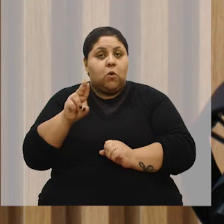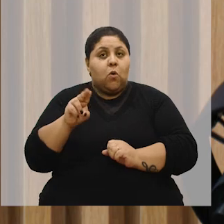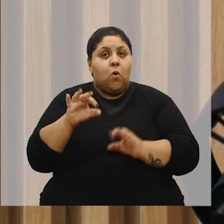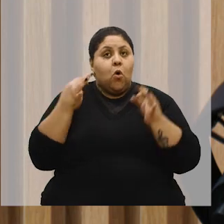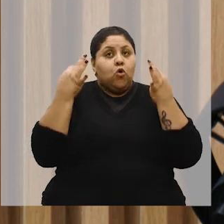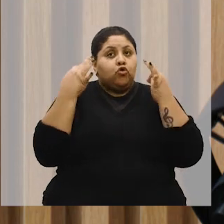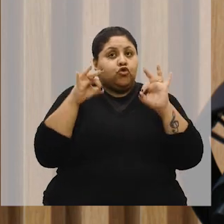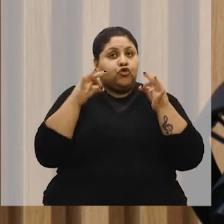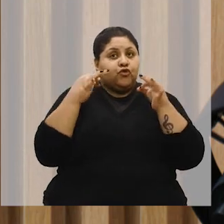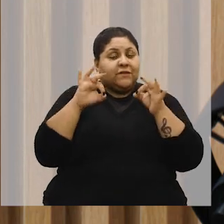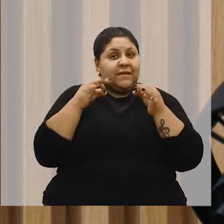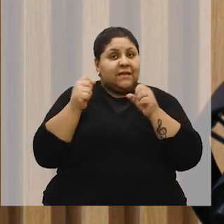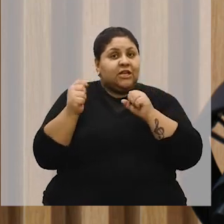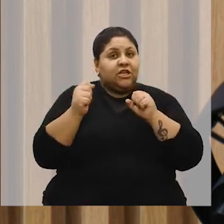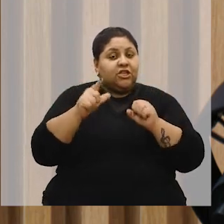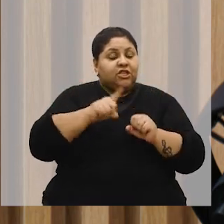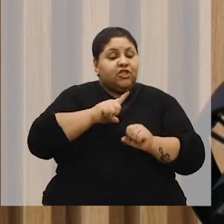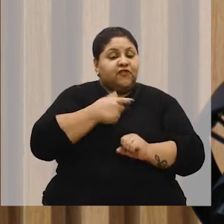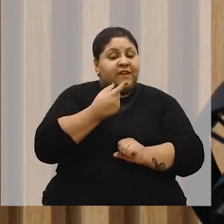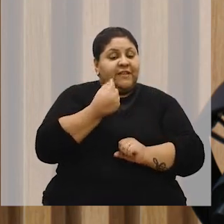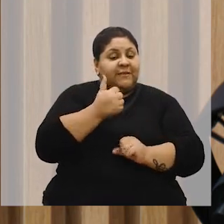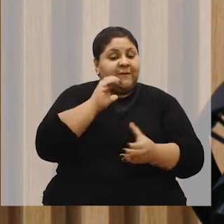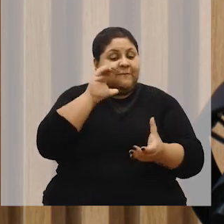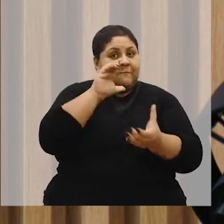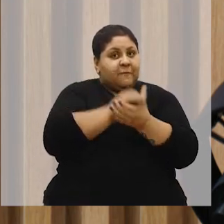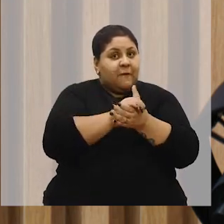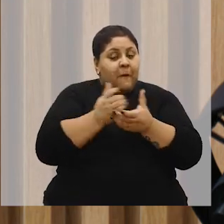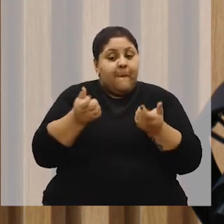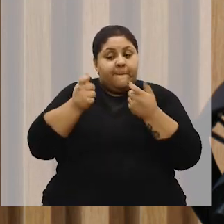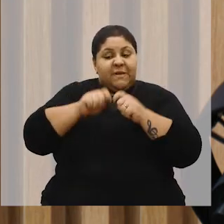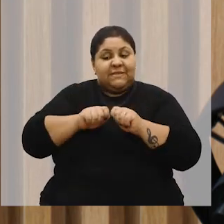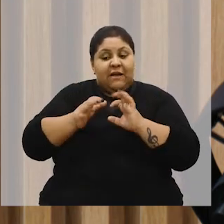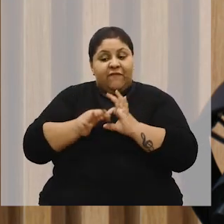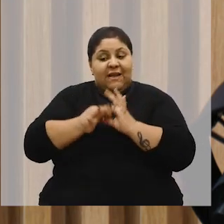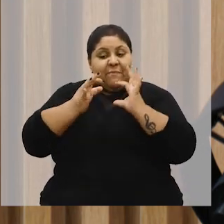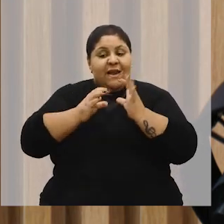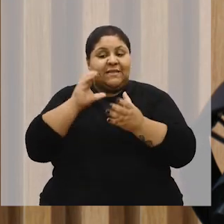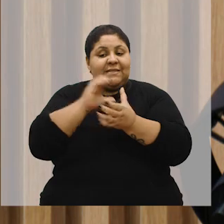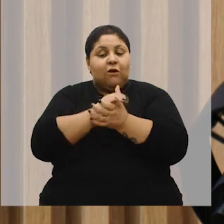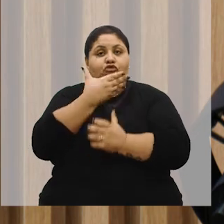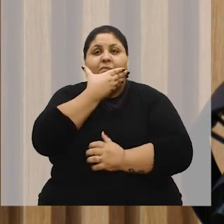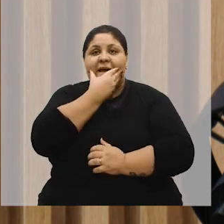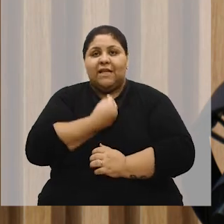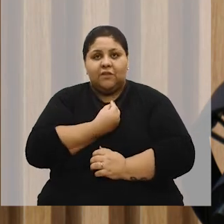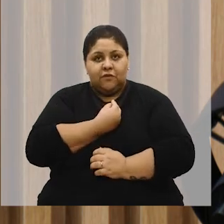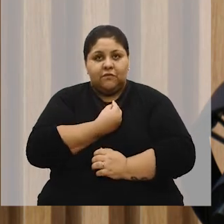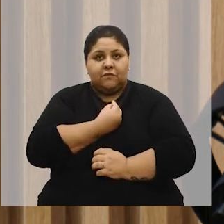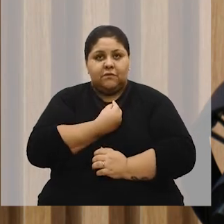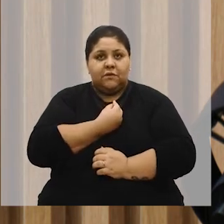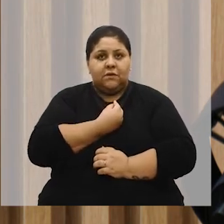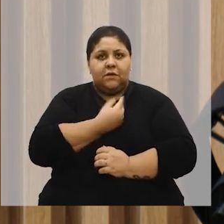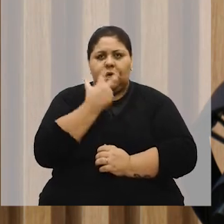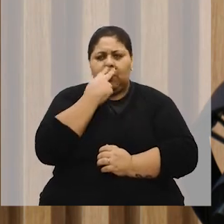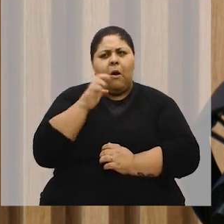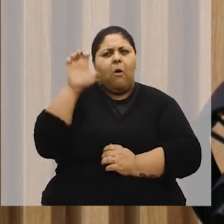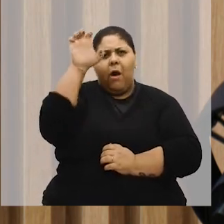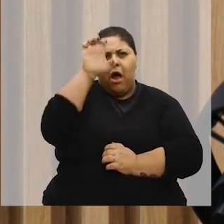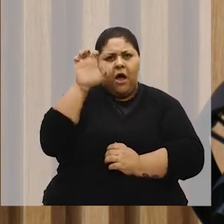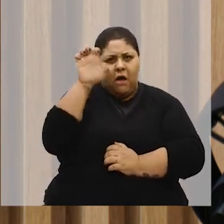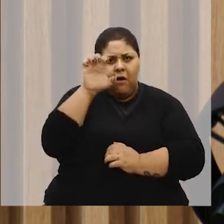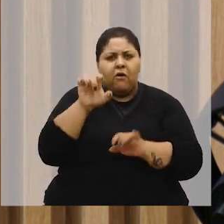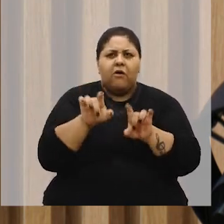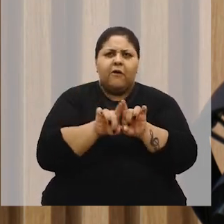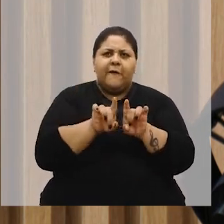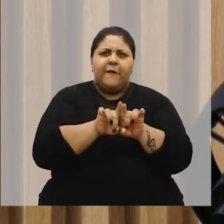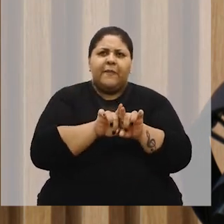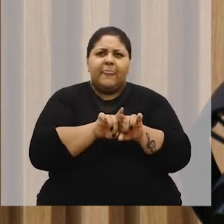se casadas, deveriam ter o consentimento do marido, da mesma forma que vem ali da Europa. E